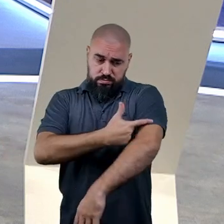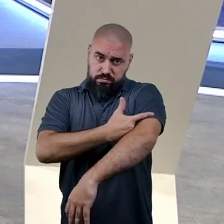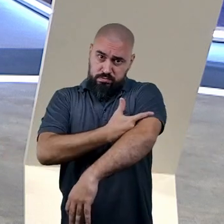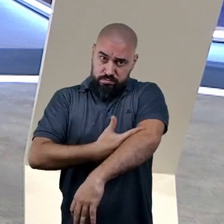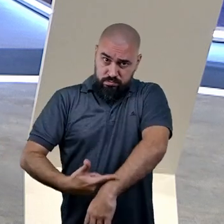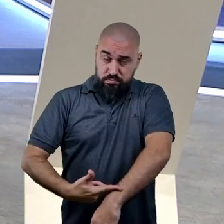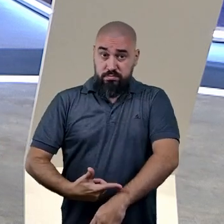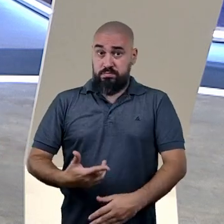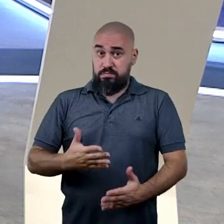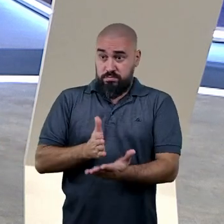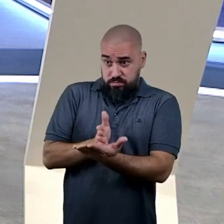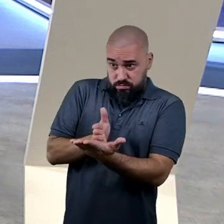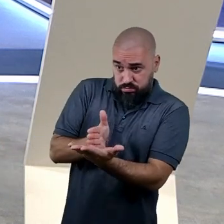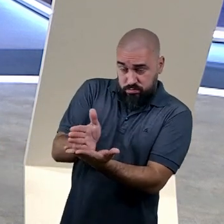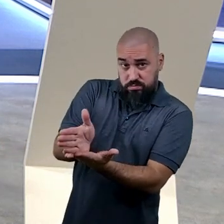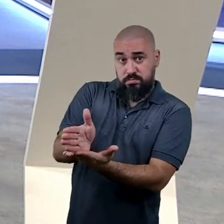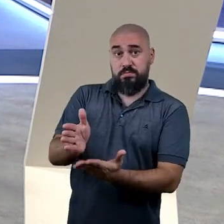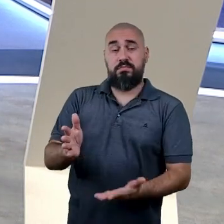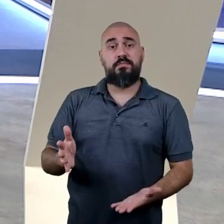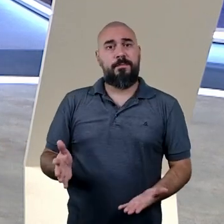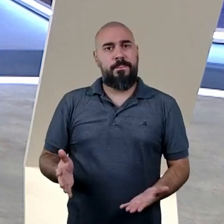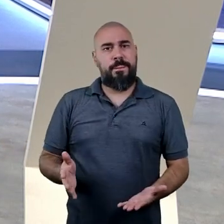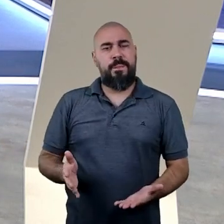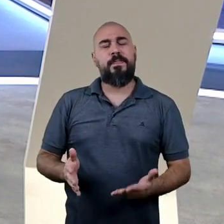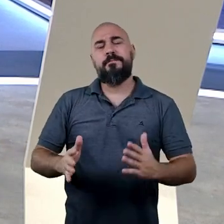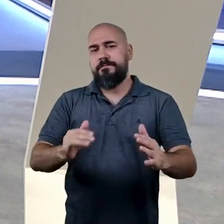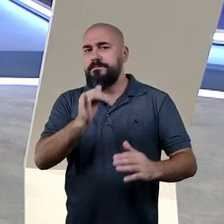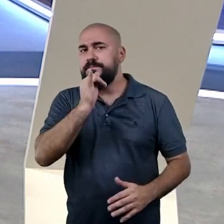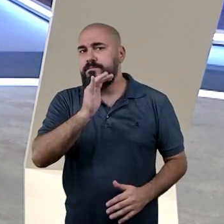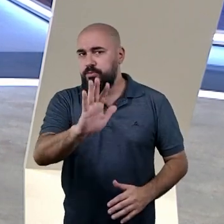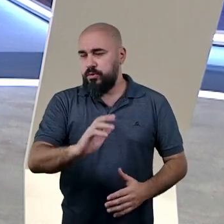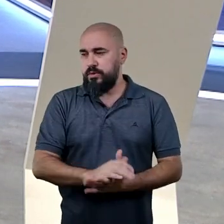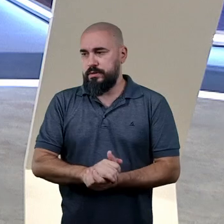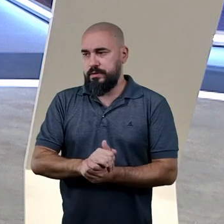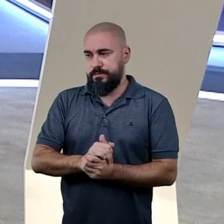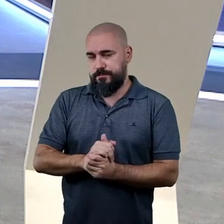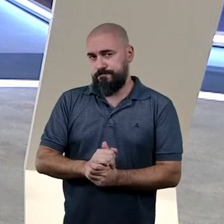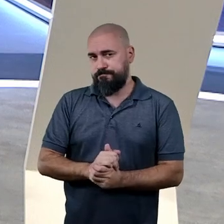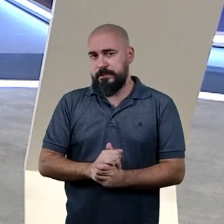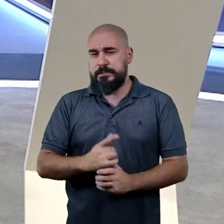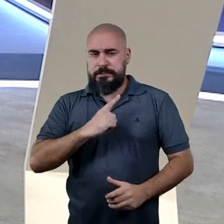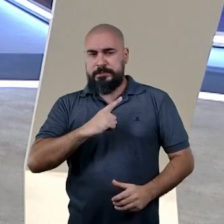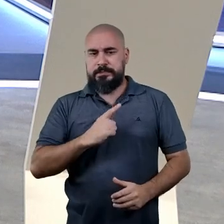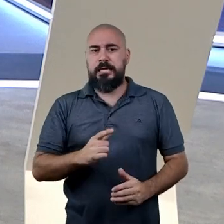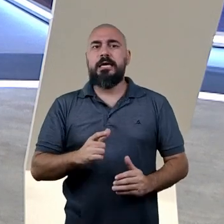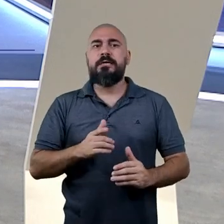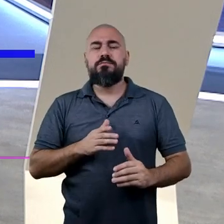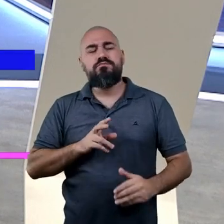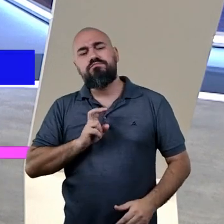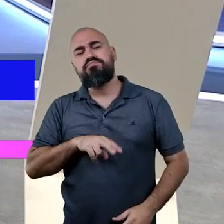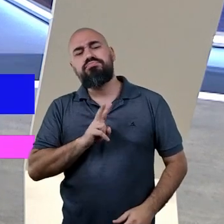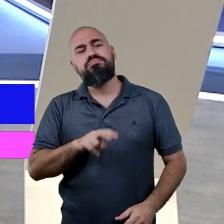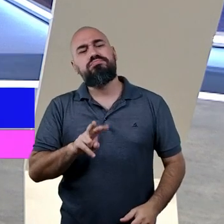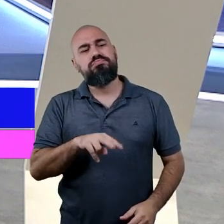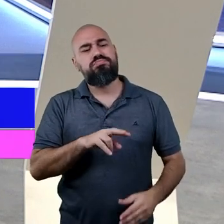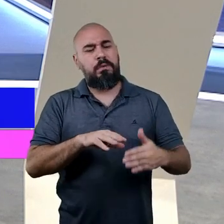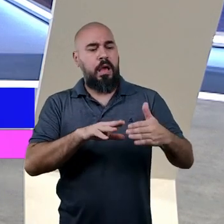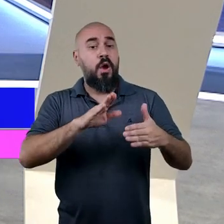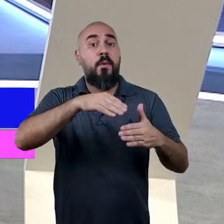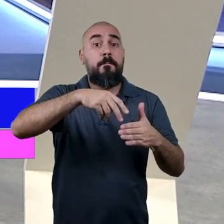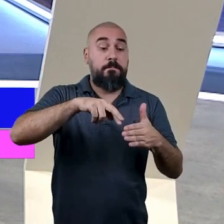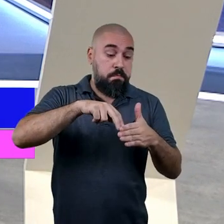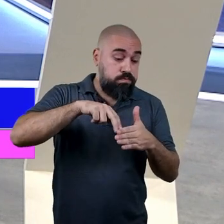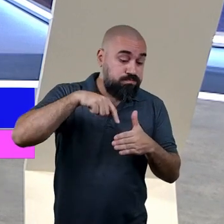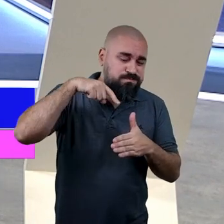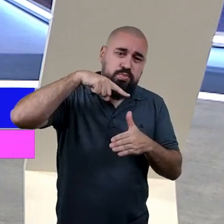minha trajetória. Porque veja só, digamos que daquele lado lá exista um precipício. Então, a partir daquele